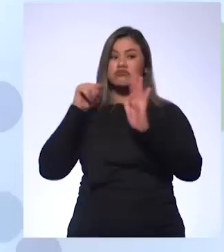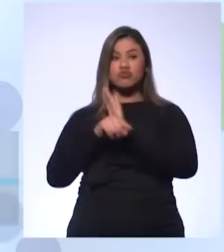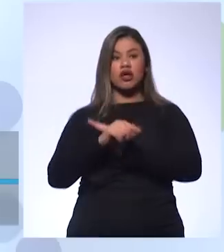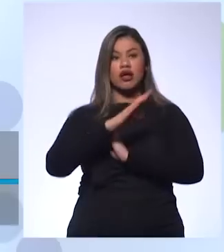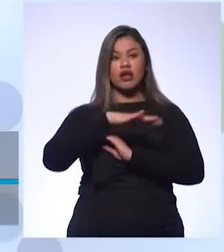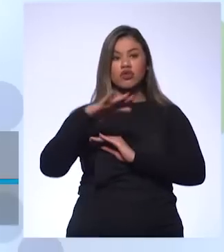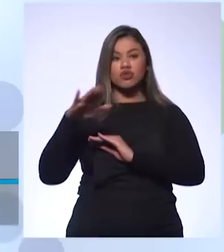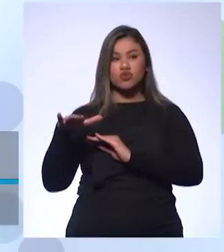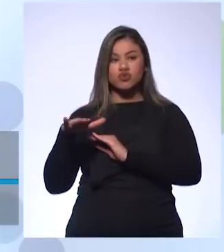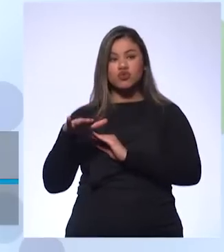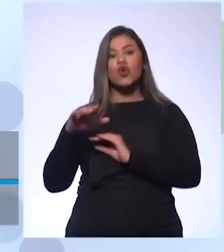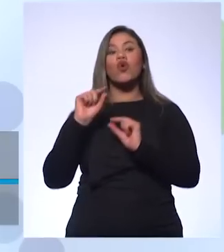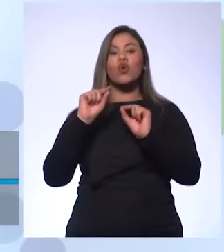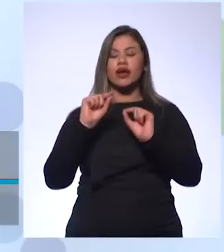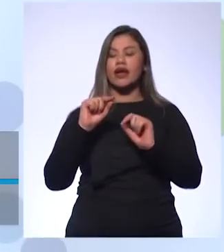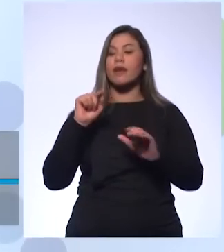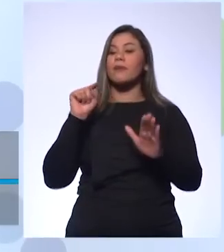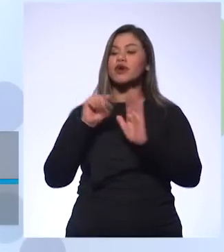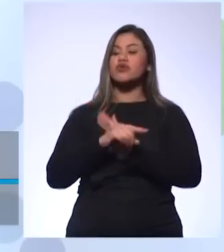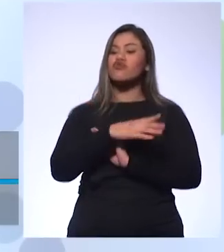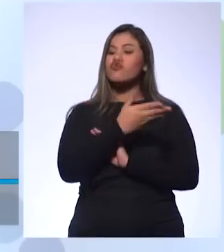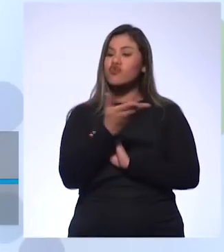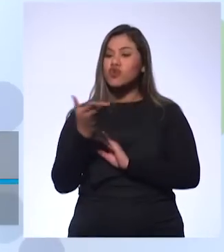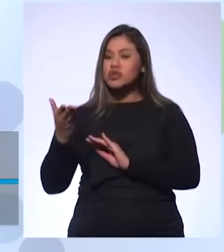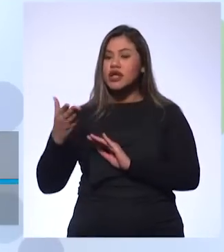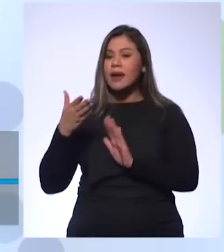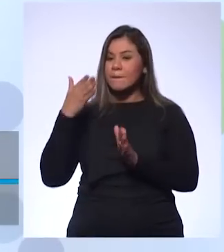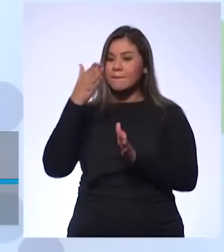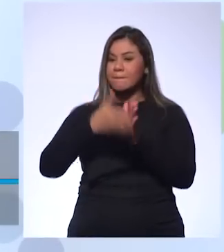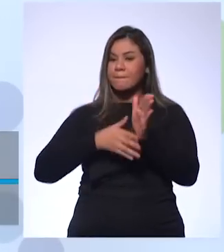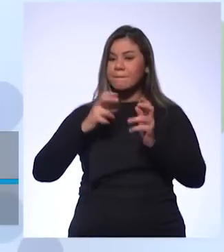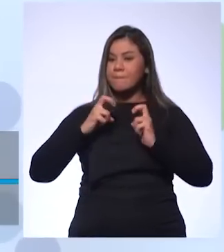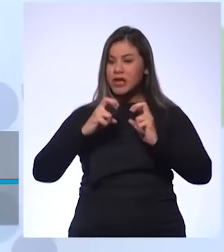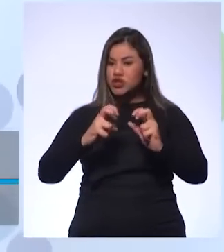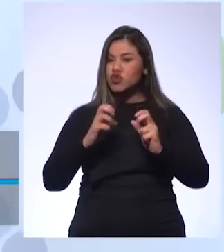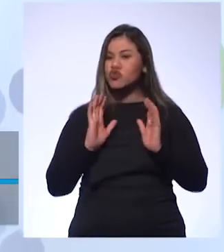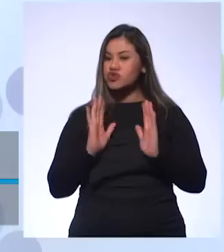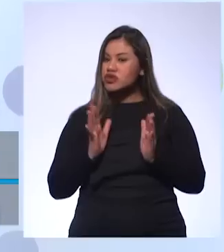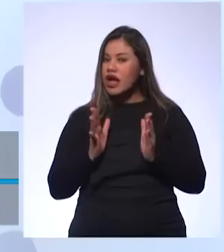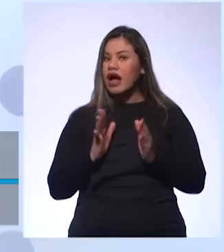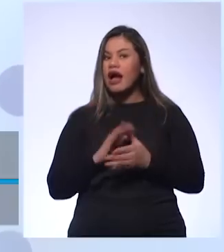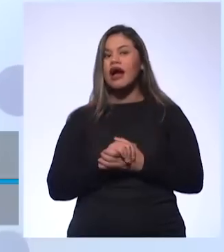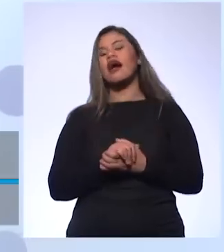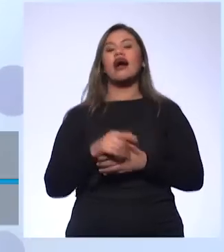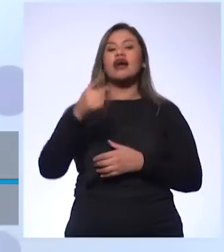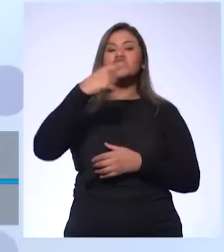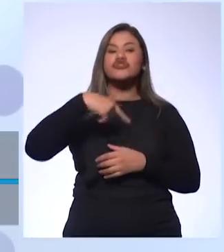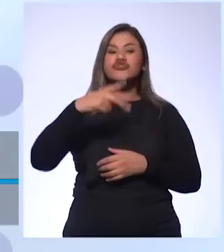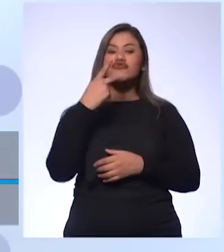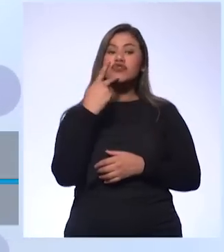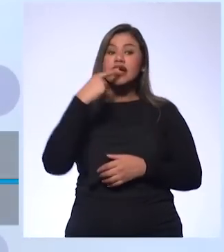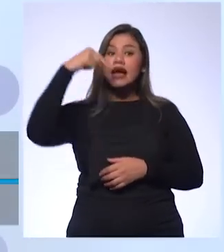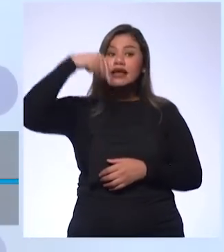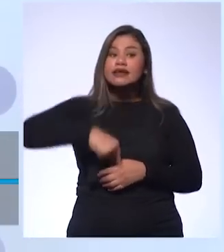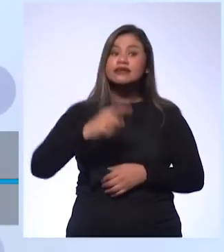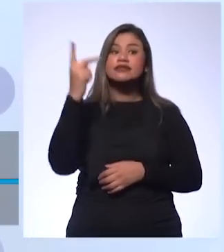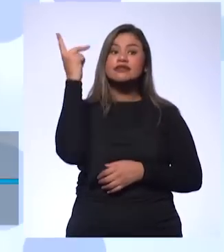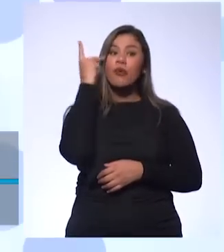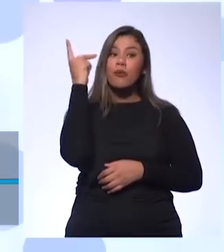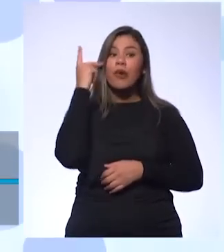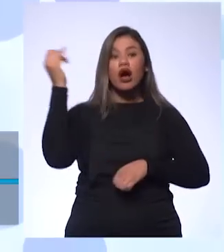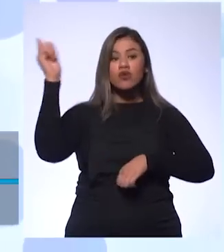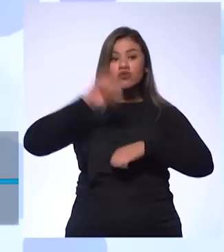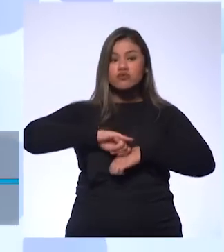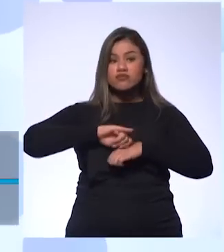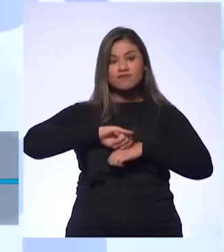quem tinha dado de metrô. E eu É. tinha vários alunos. Gente, estamos falando de São Paulo capital. Eu acho que em